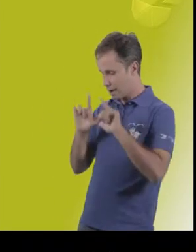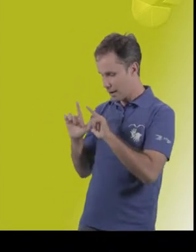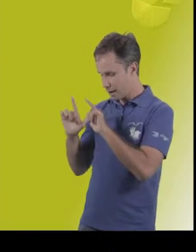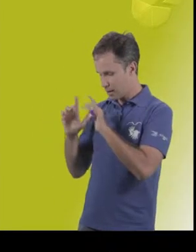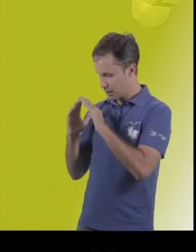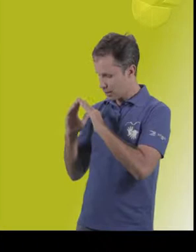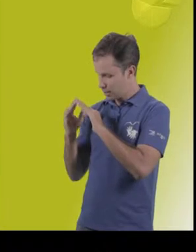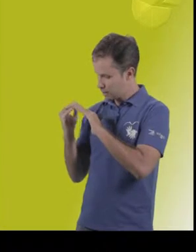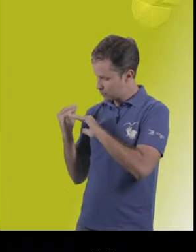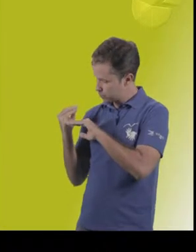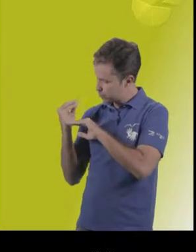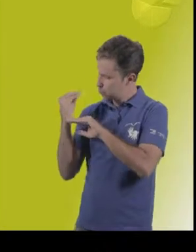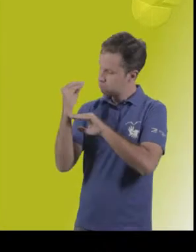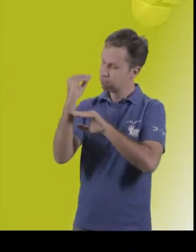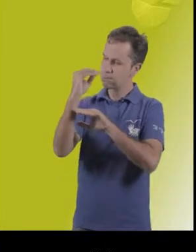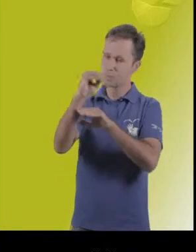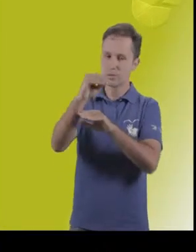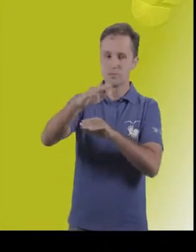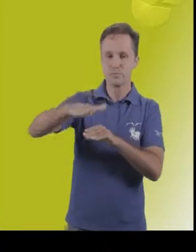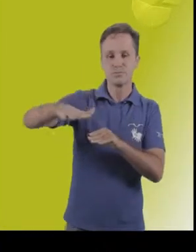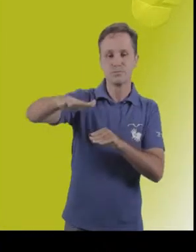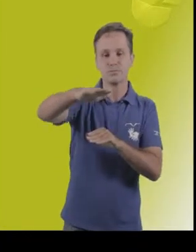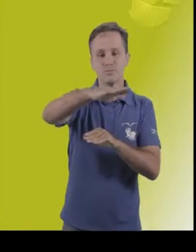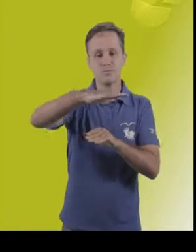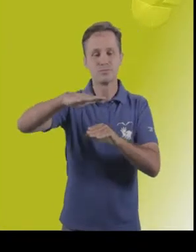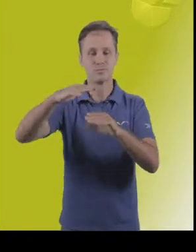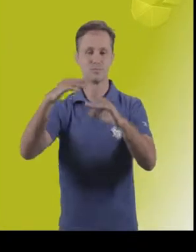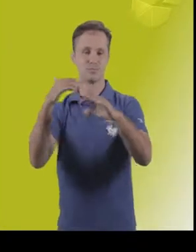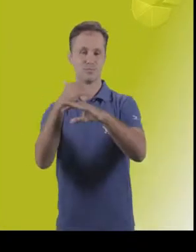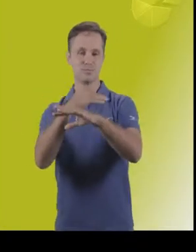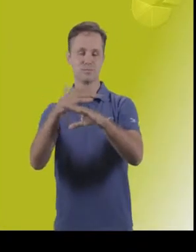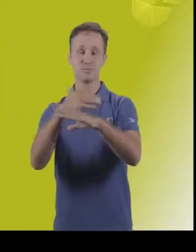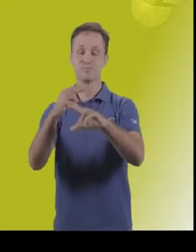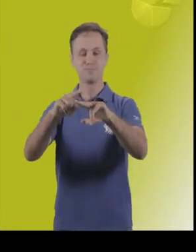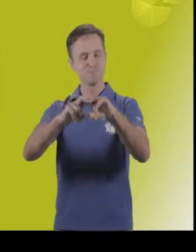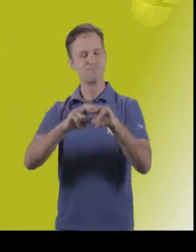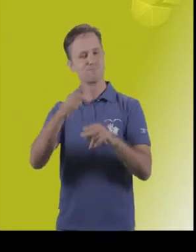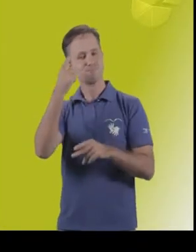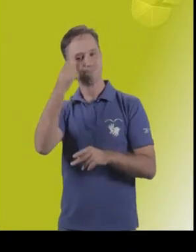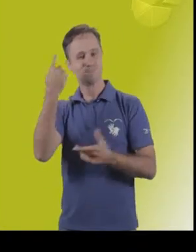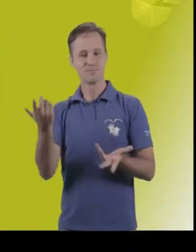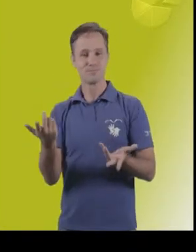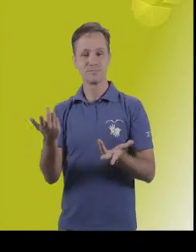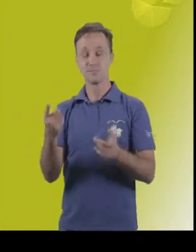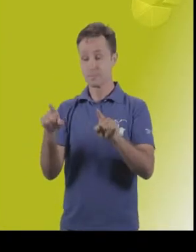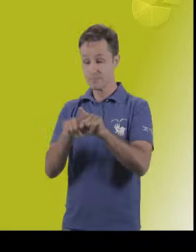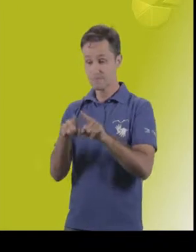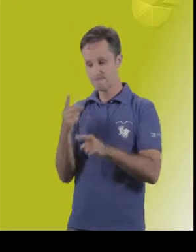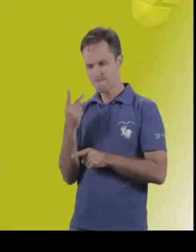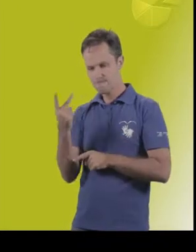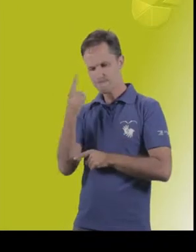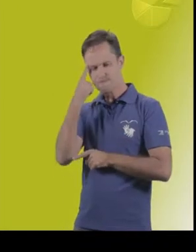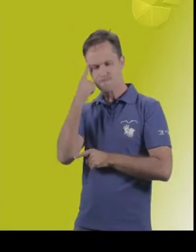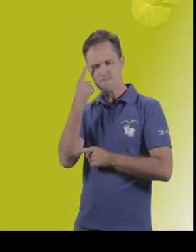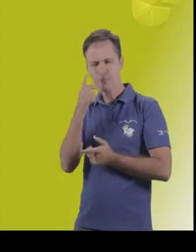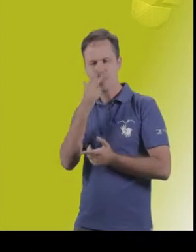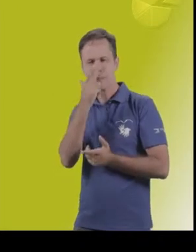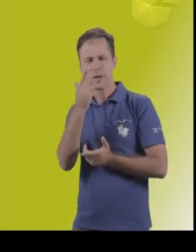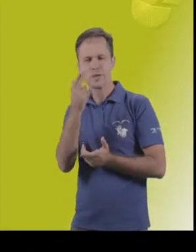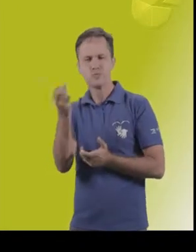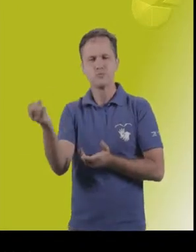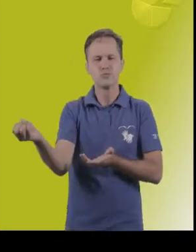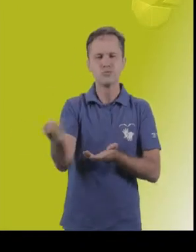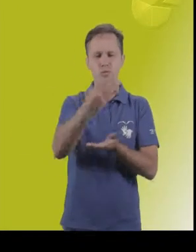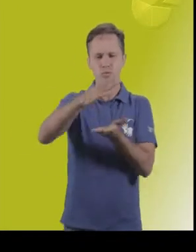basicamente do espaço doméstico para o espaço público, assim. E a gente também se interessa por criar